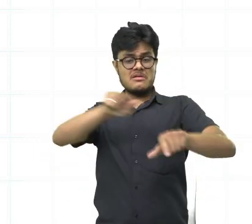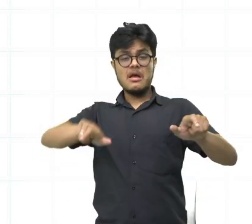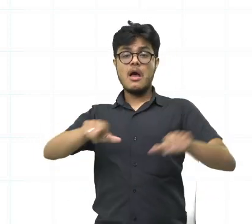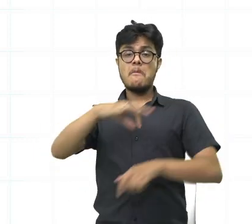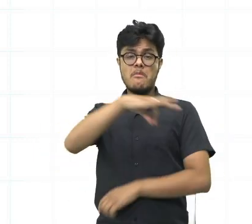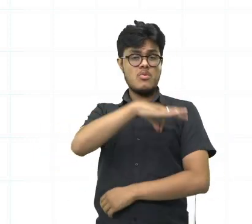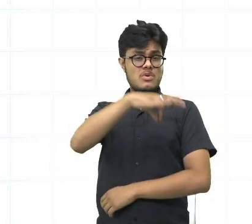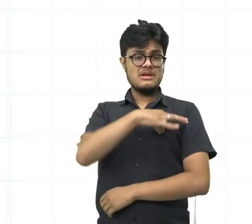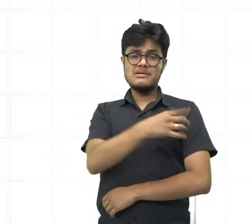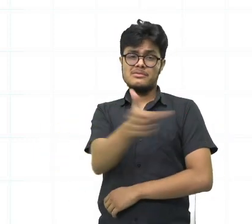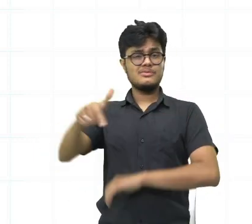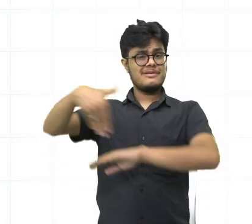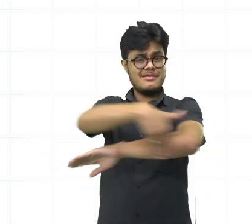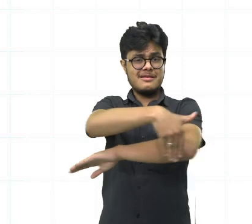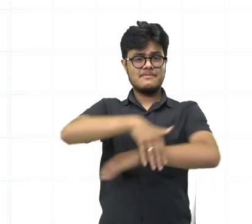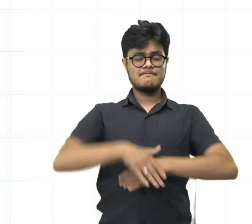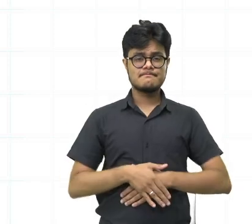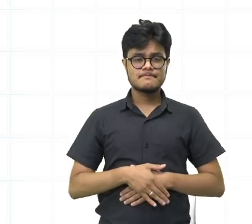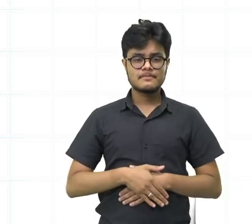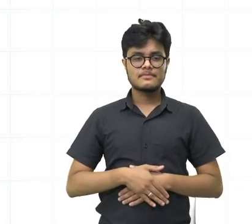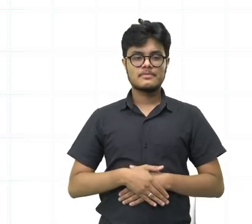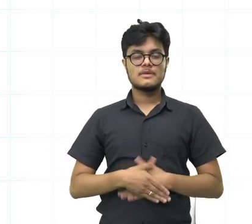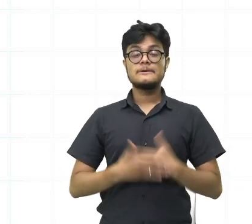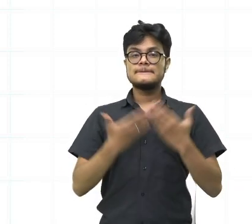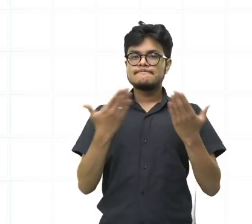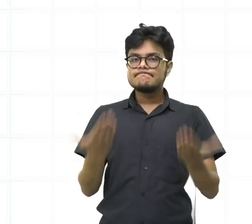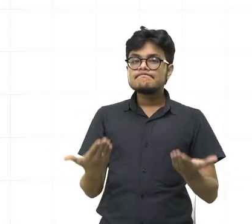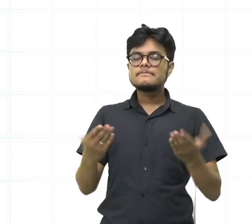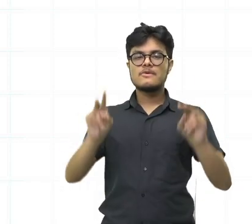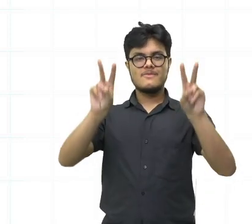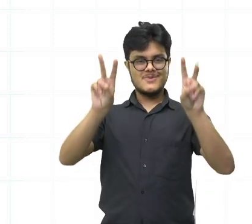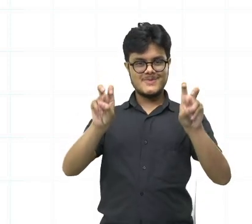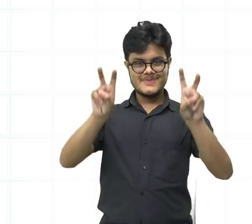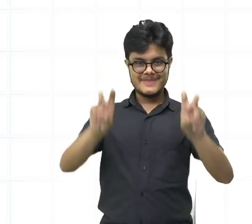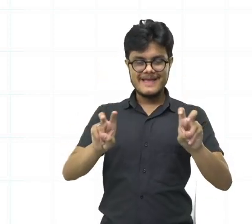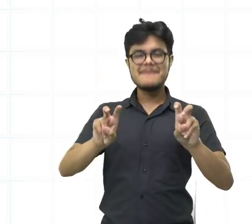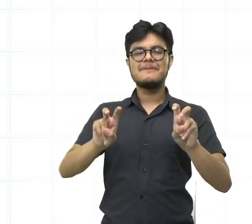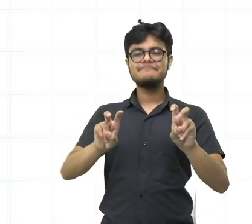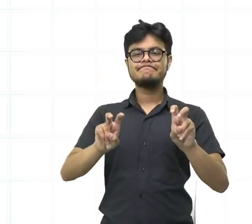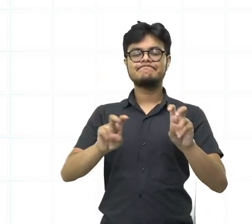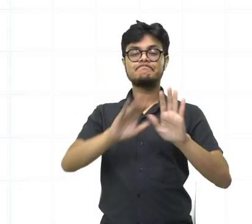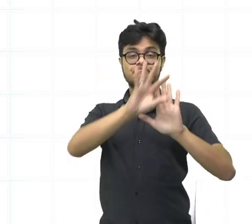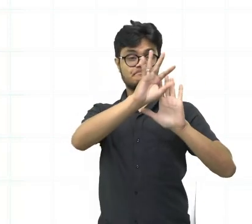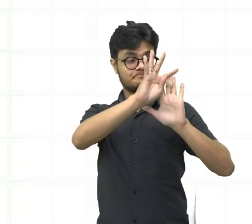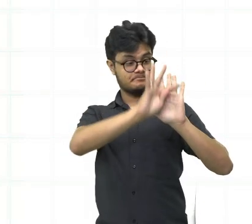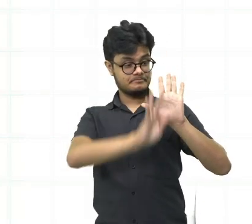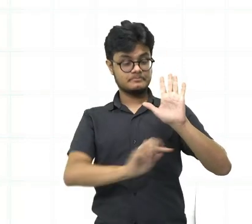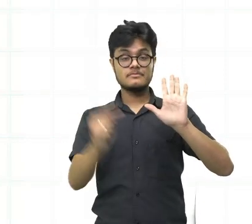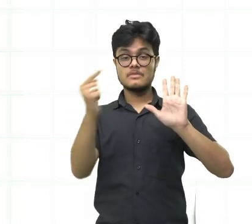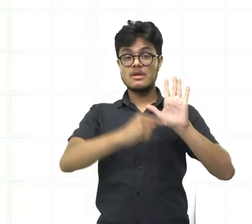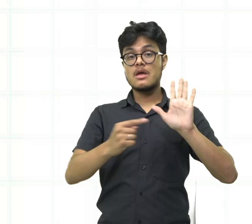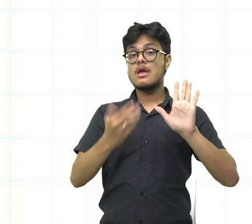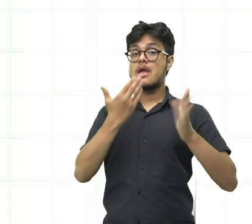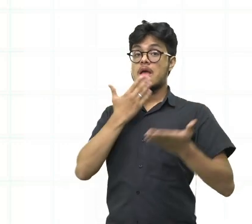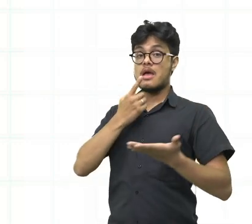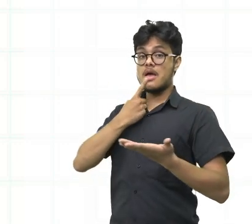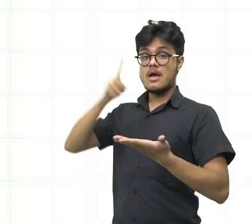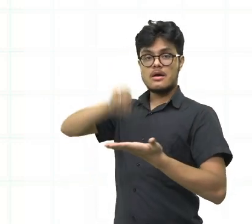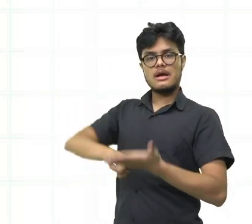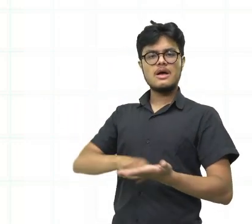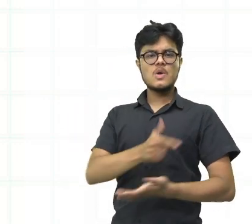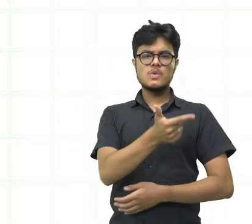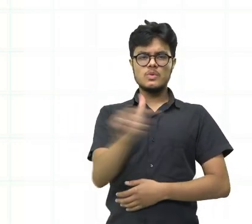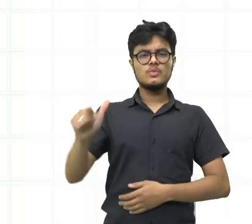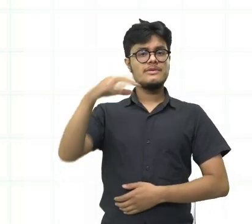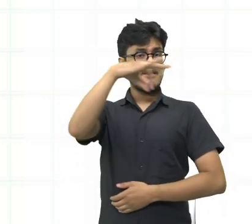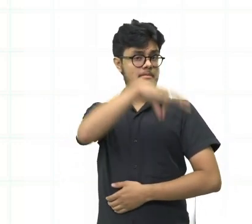no bairro. Então vejam aqui que a carta de reclamação, aqui que ele vai fazer, é sobre falta de